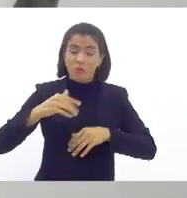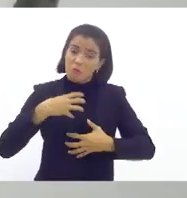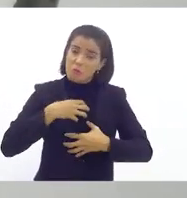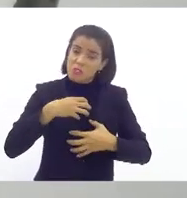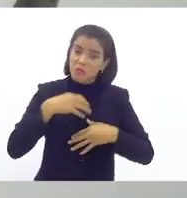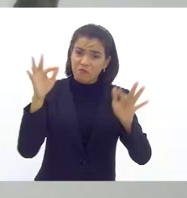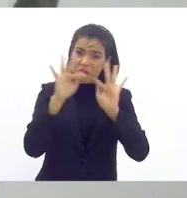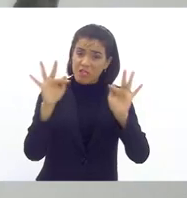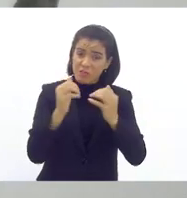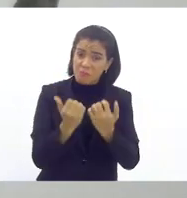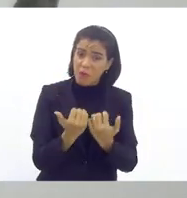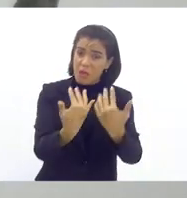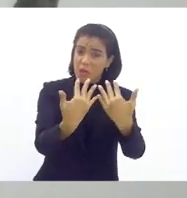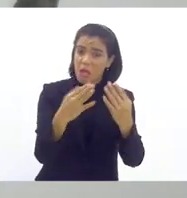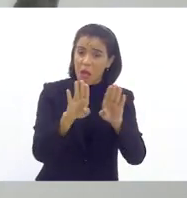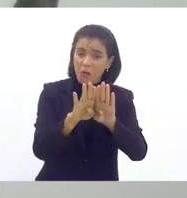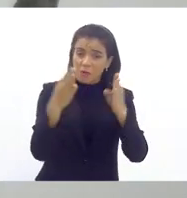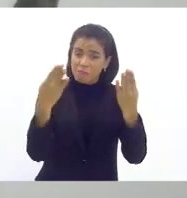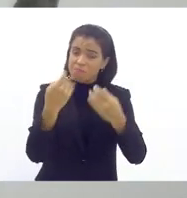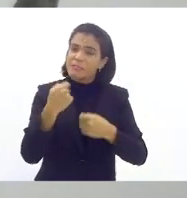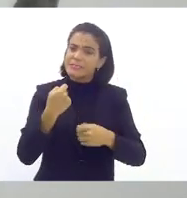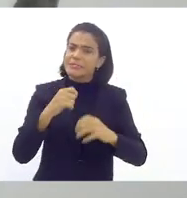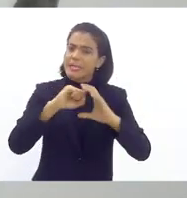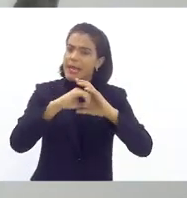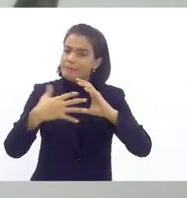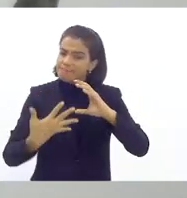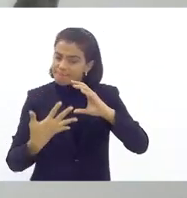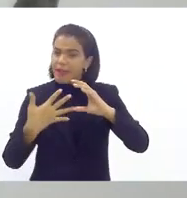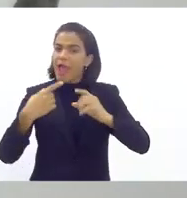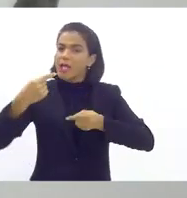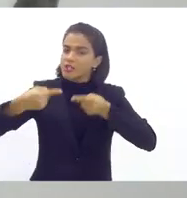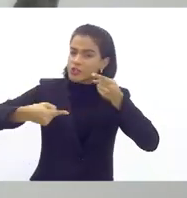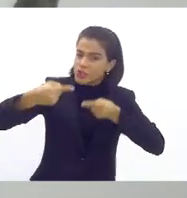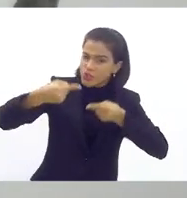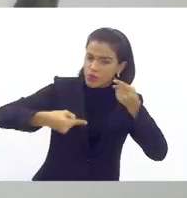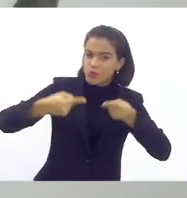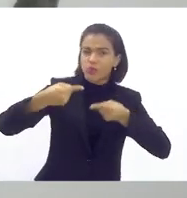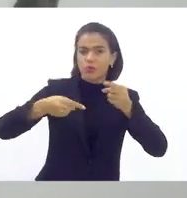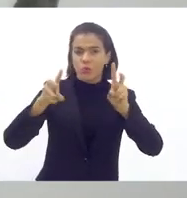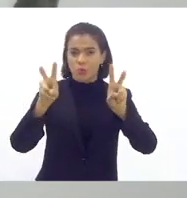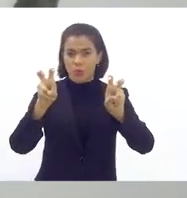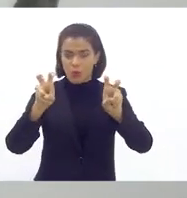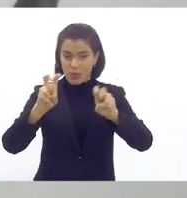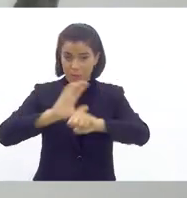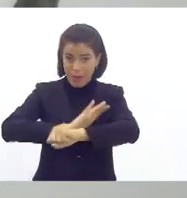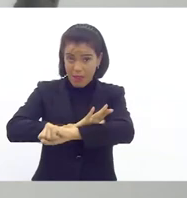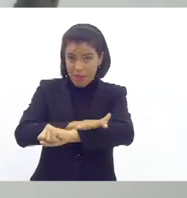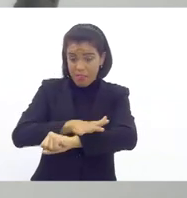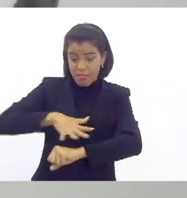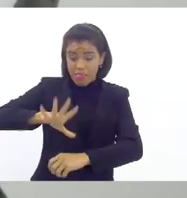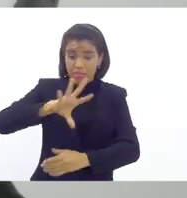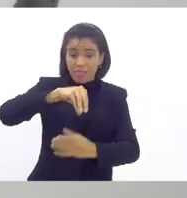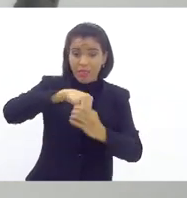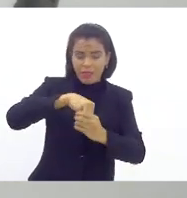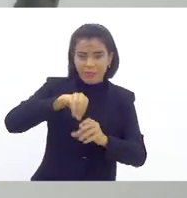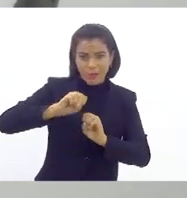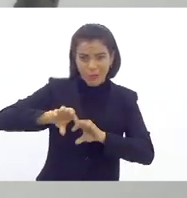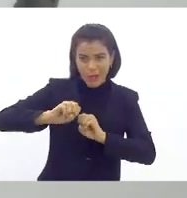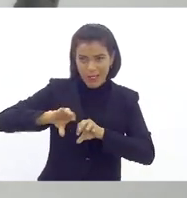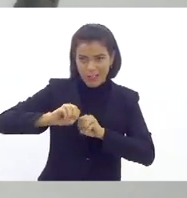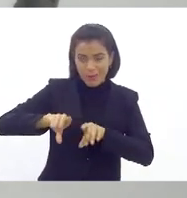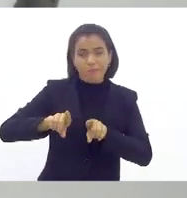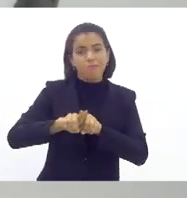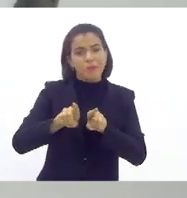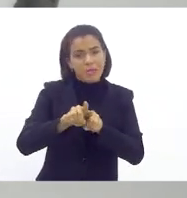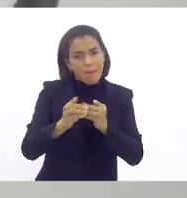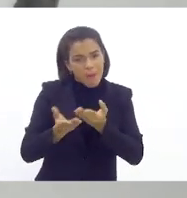feliz com essa audiência, porque ela tem que ter esse caráter, que é de discutir o tema racial dentro do campo de educação e fazer esses